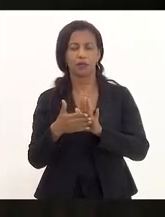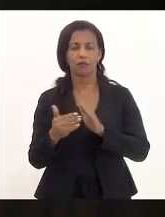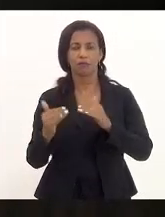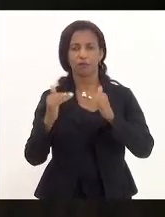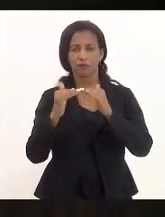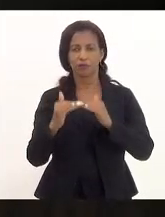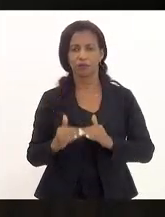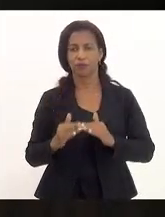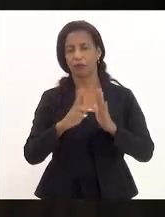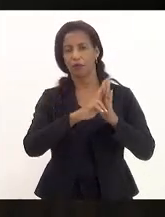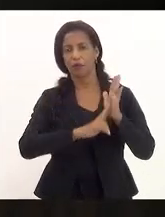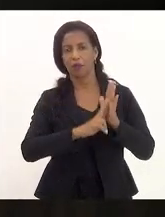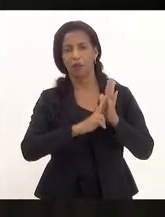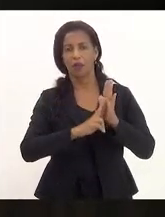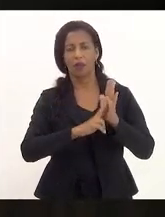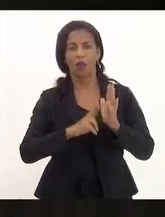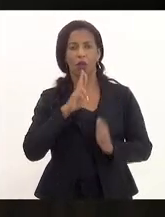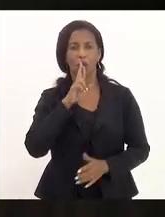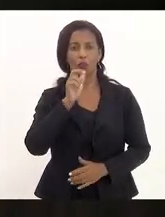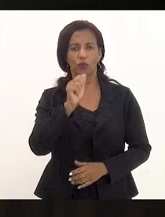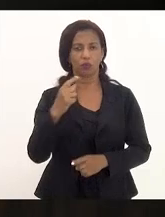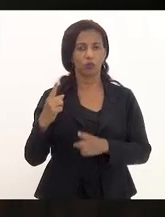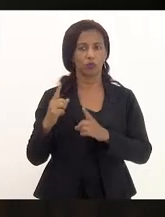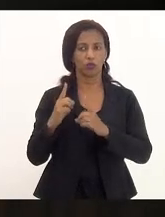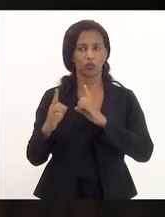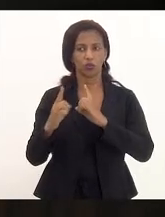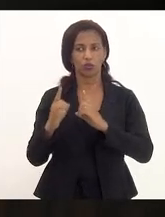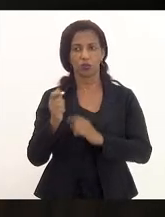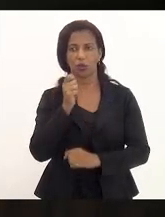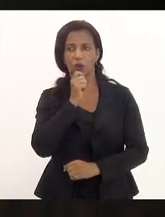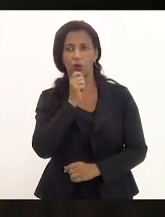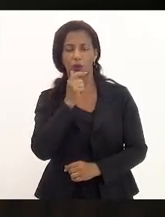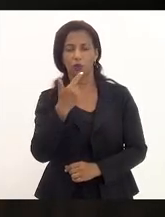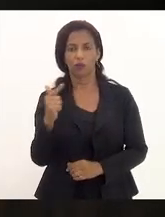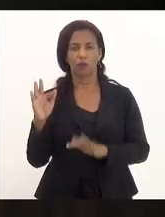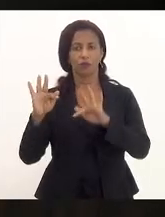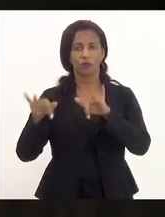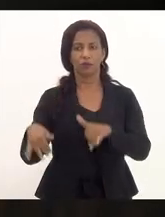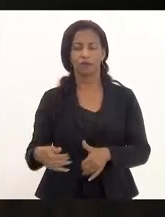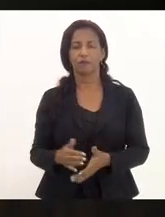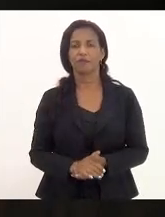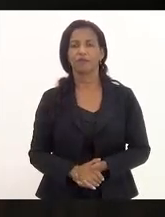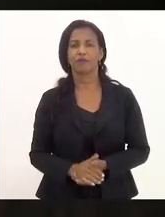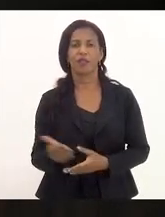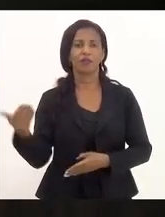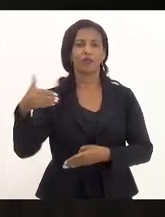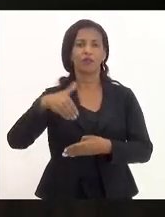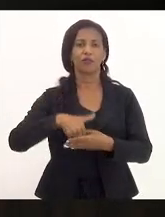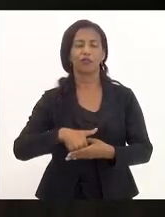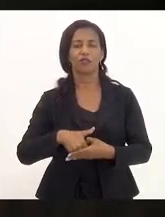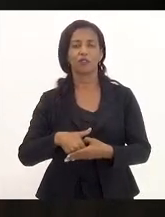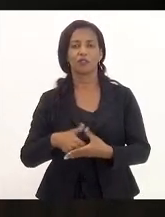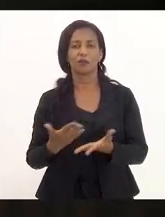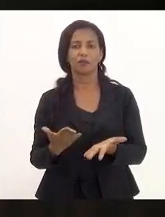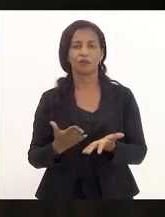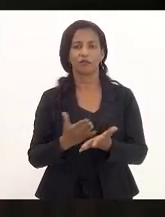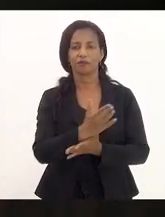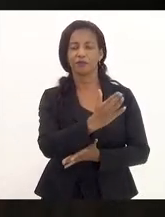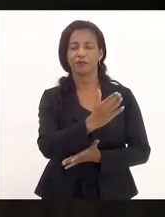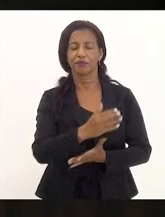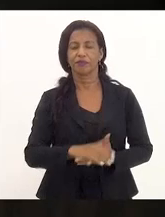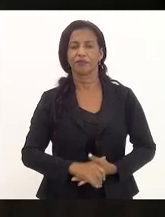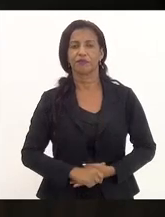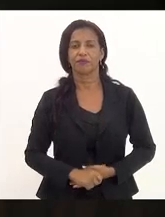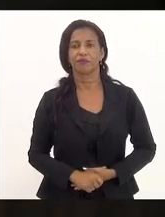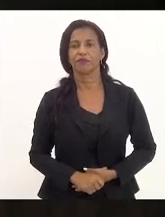favorável relator, deputado Rodrigo Amorim. Em discussão. Não haveria o queira discutir, encerra a discussão. Em votação, os senhores que aprovam permaneçam como